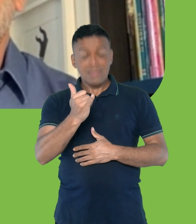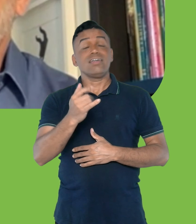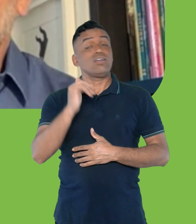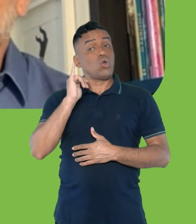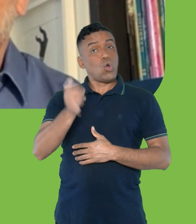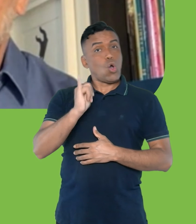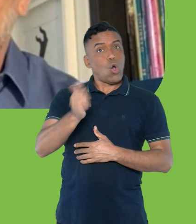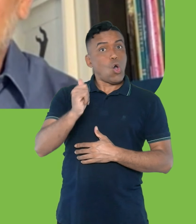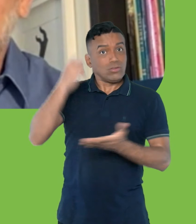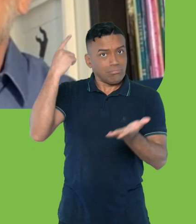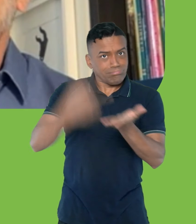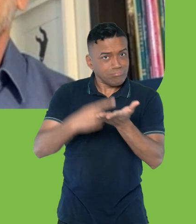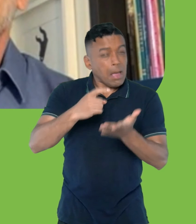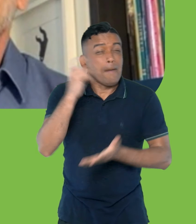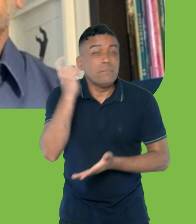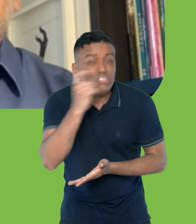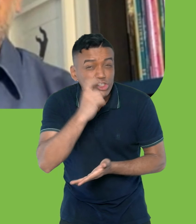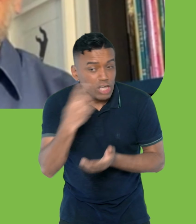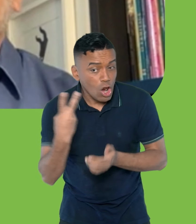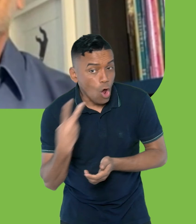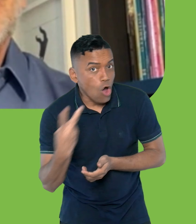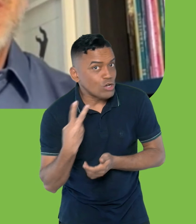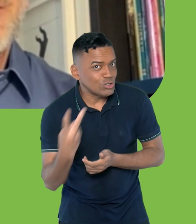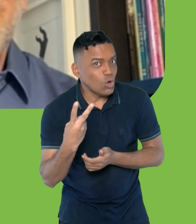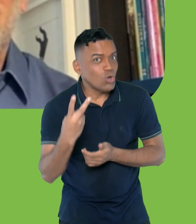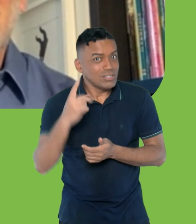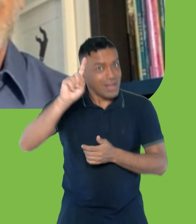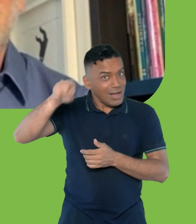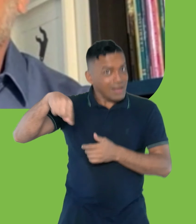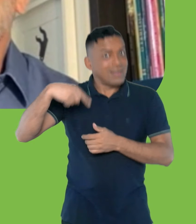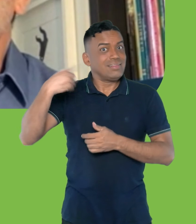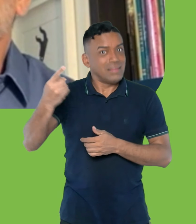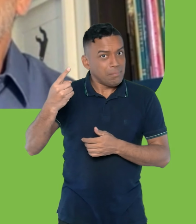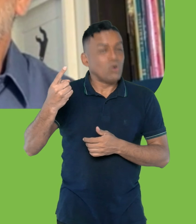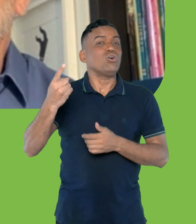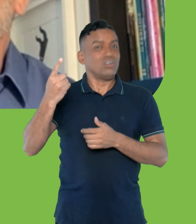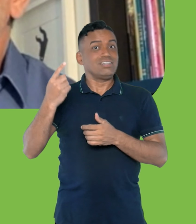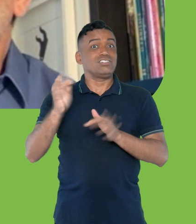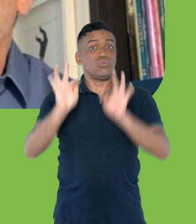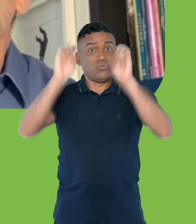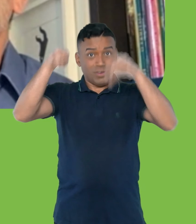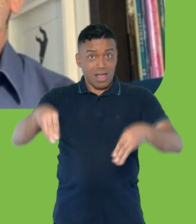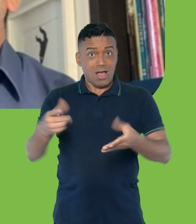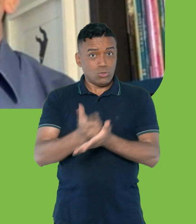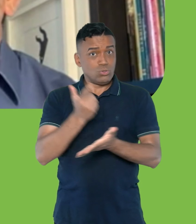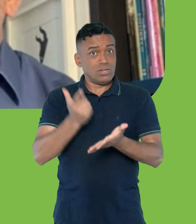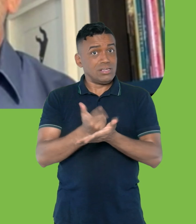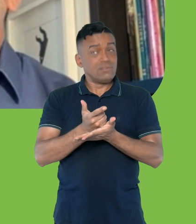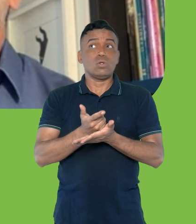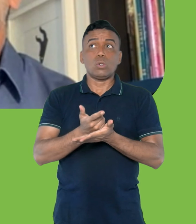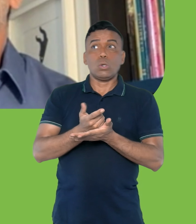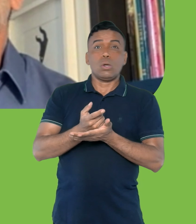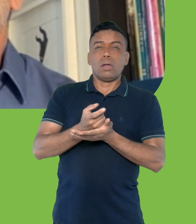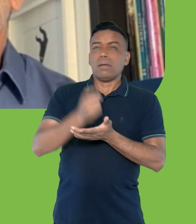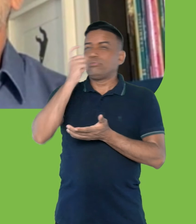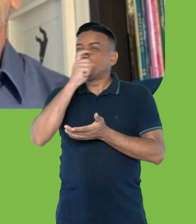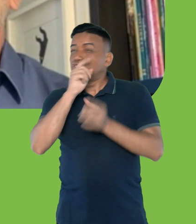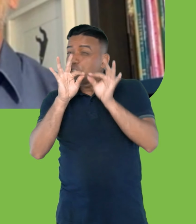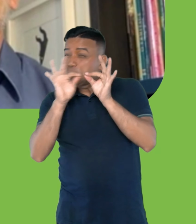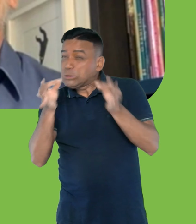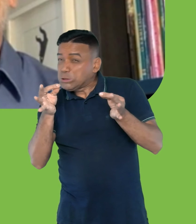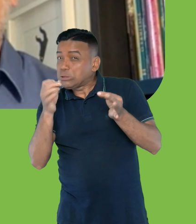um pacto de fazer uma mentira, e isso depois é questionado ao final do livro, né? Até que ponto que essas pequenas mentiras também